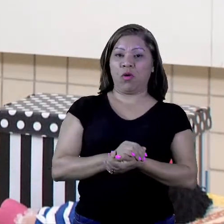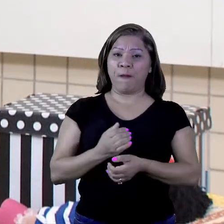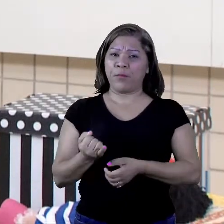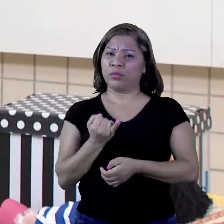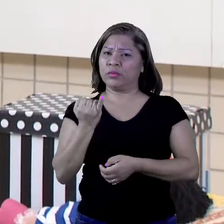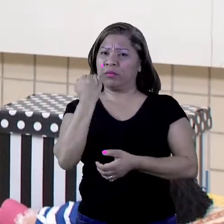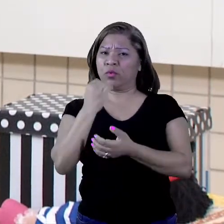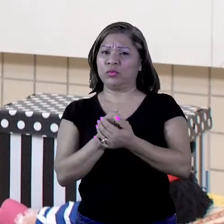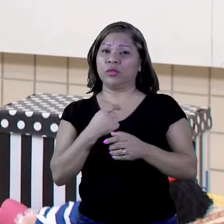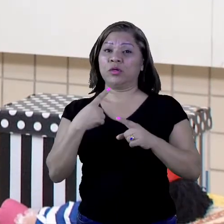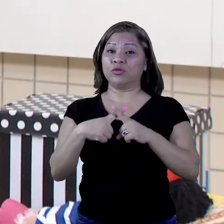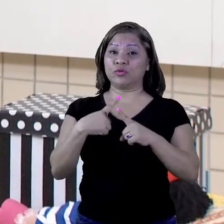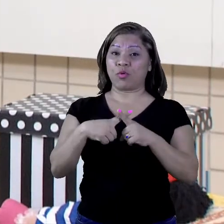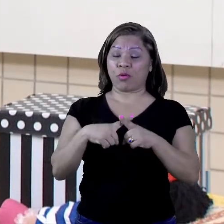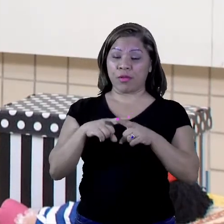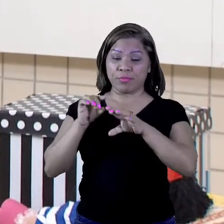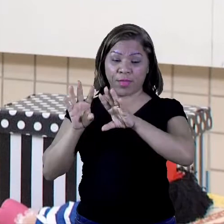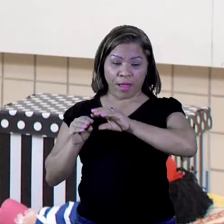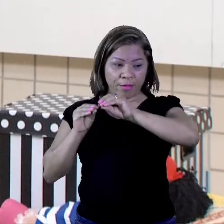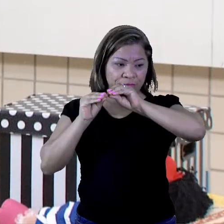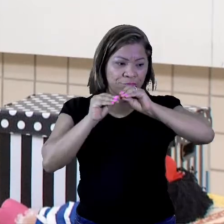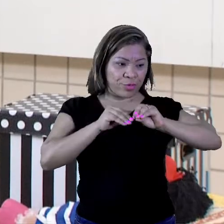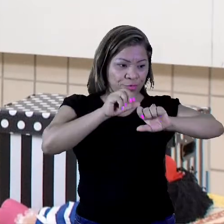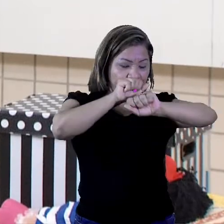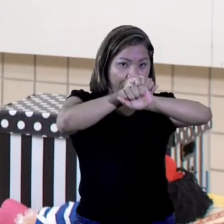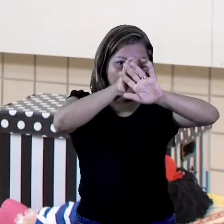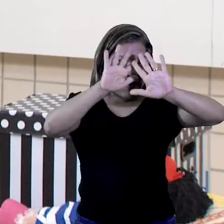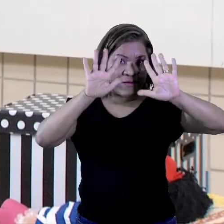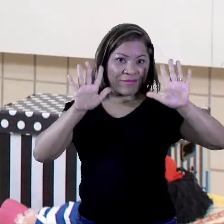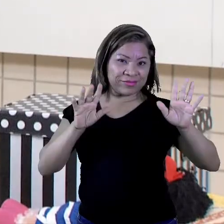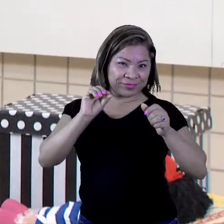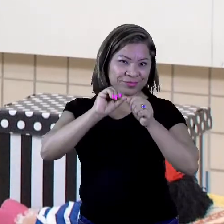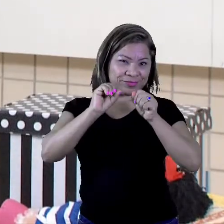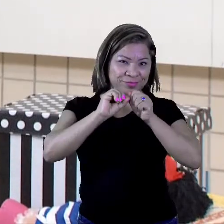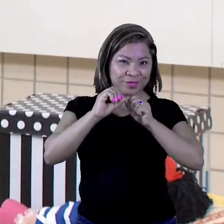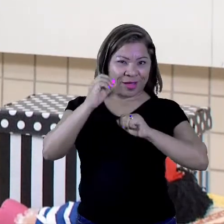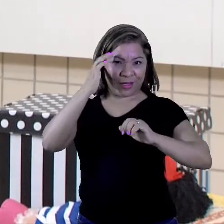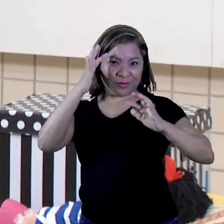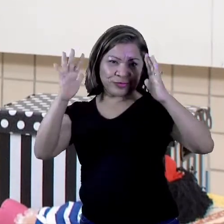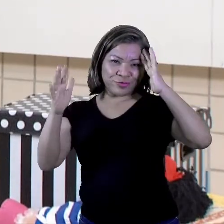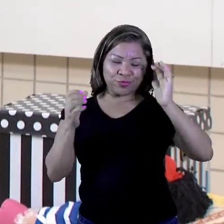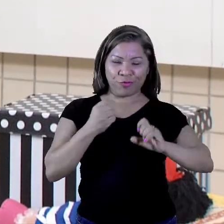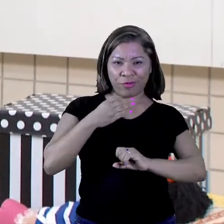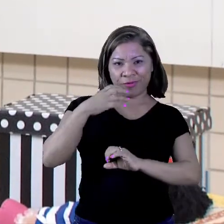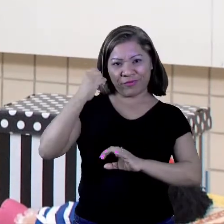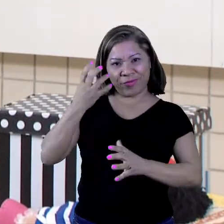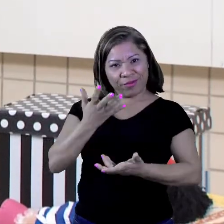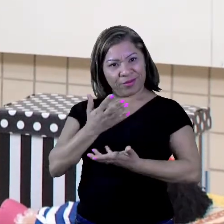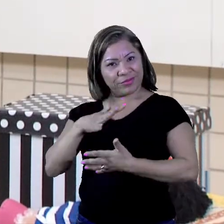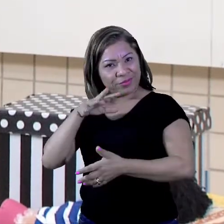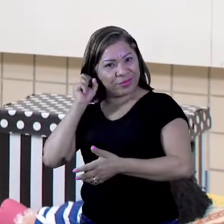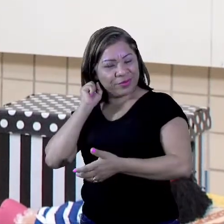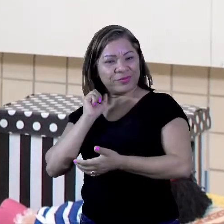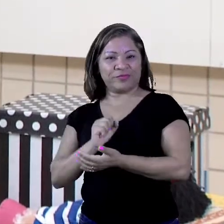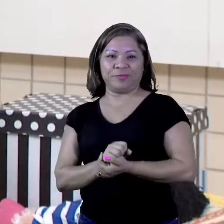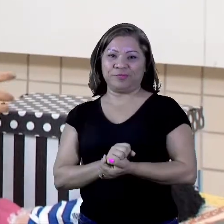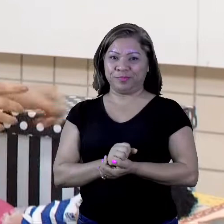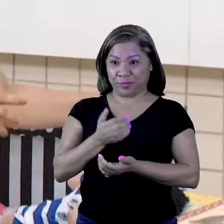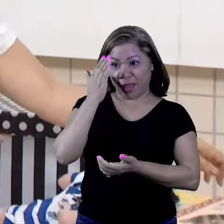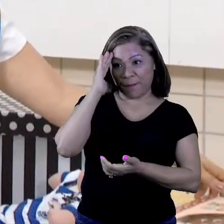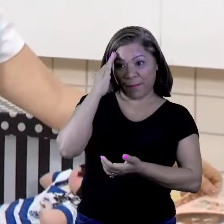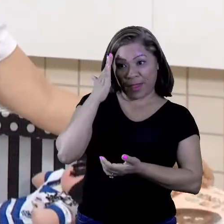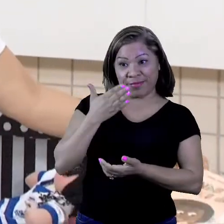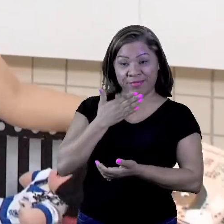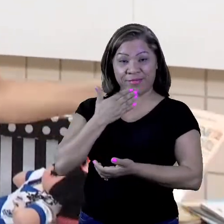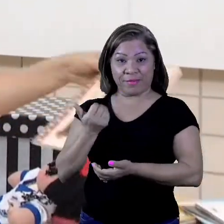toda a magia para a história. Ele faz com que você viaje, faz com que você queira ouvir. Para você entender melhor, eu trouxe hoje